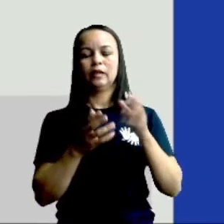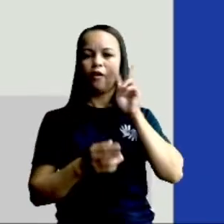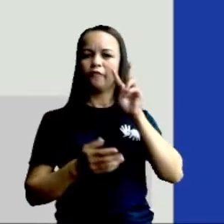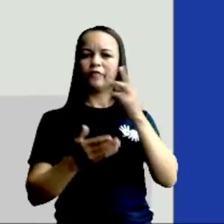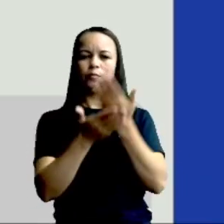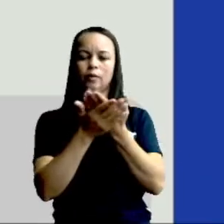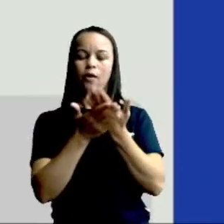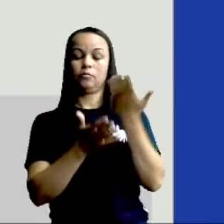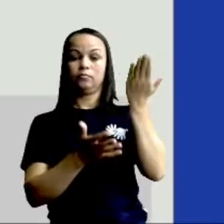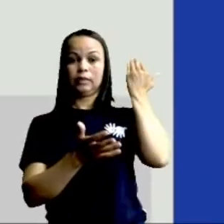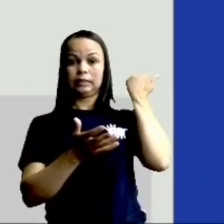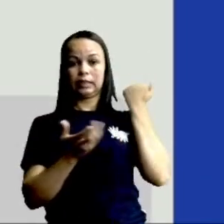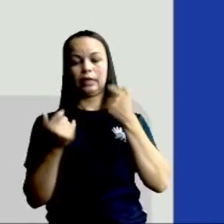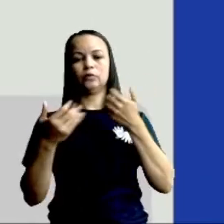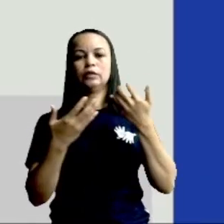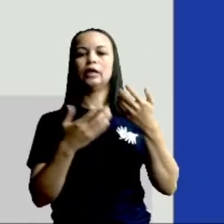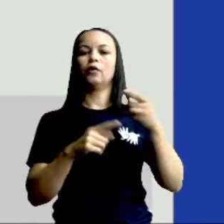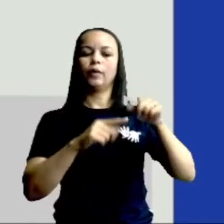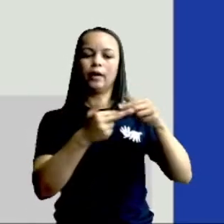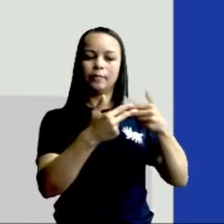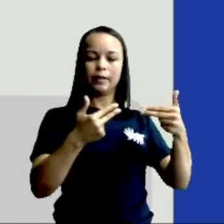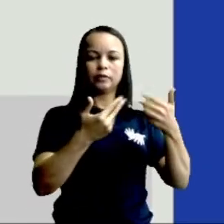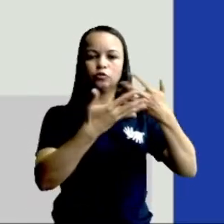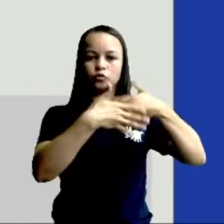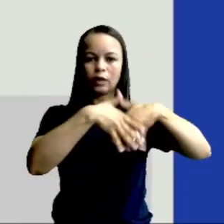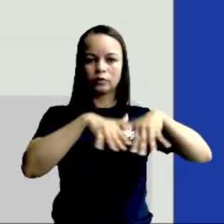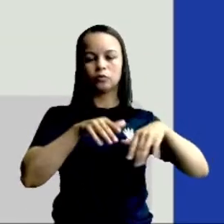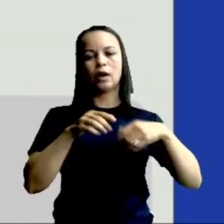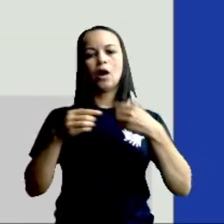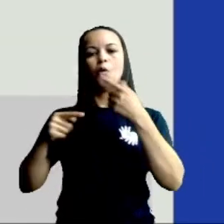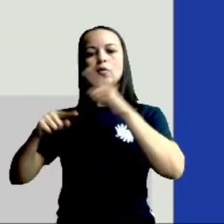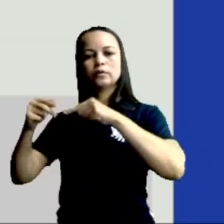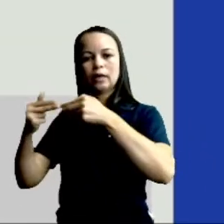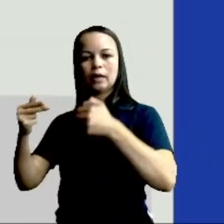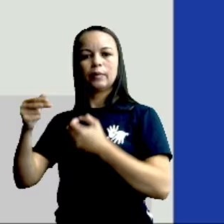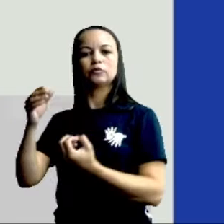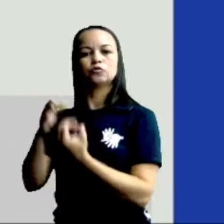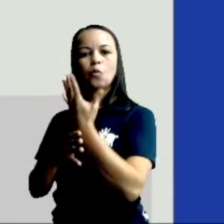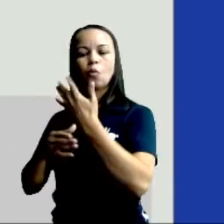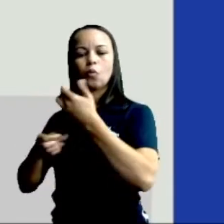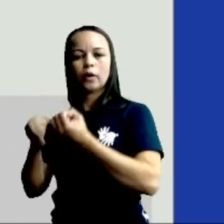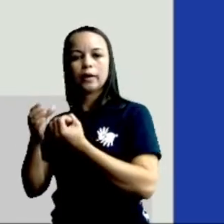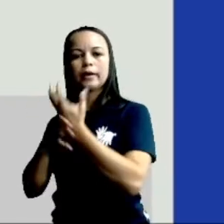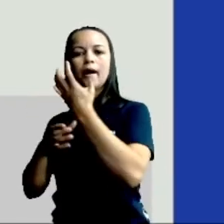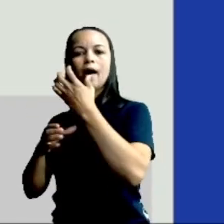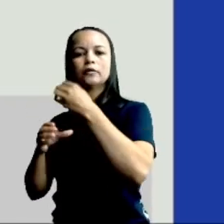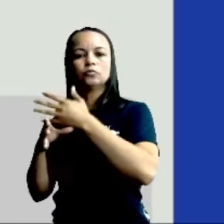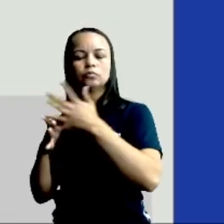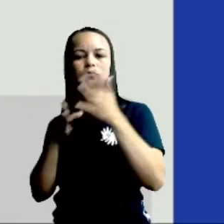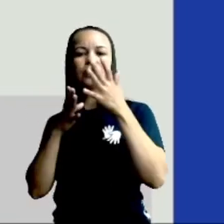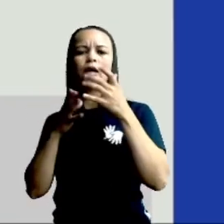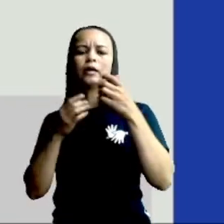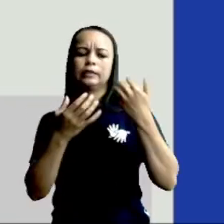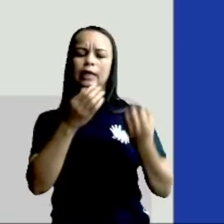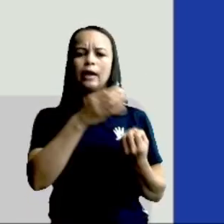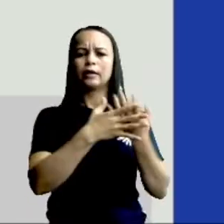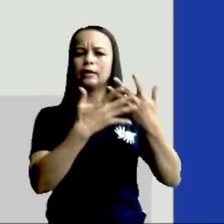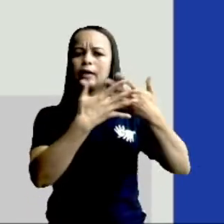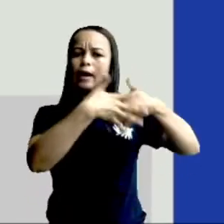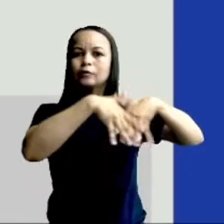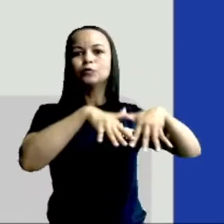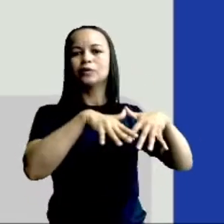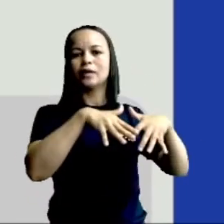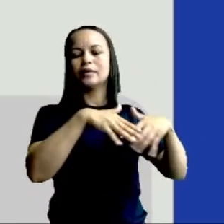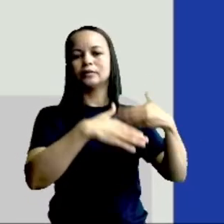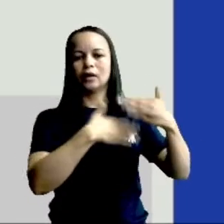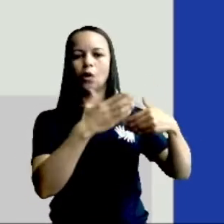elementos naturais e os elementos construídos. Por exemplo, elemento natural, aquilo que vem da natureza, que é próprio da natureza.